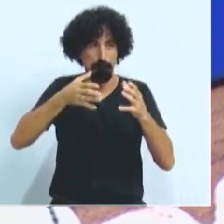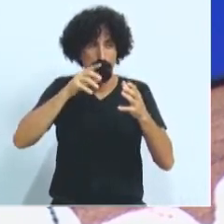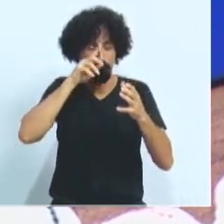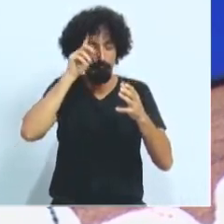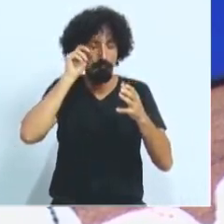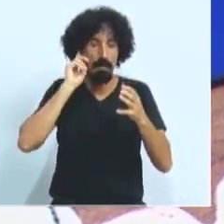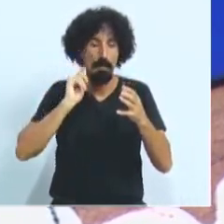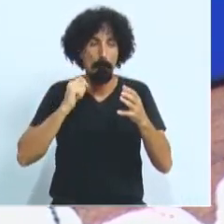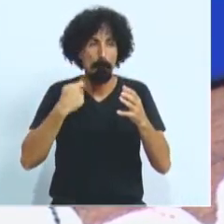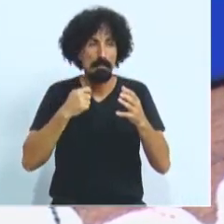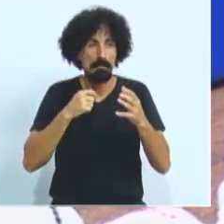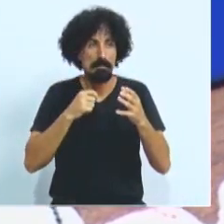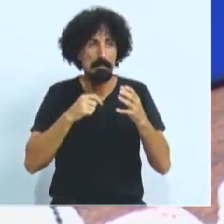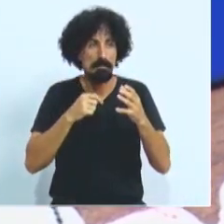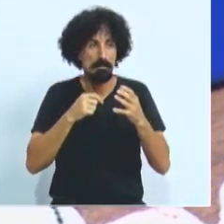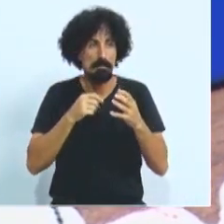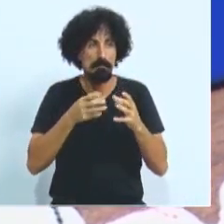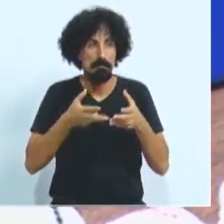esse lado.